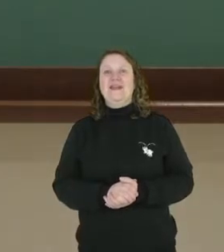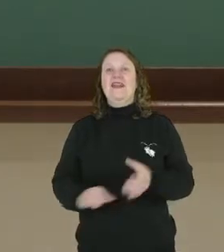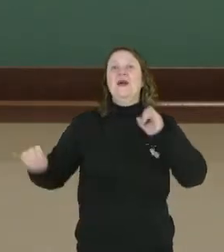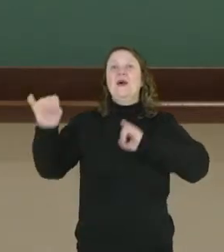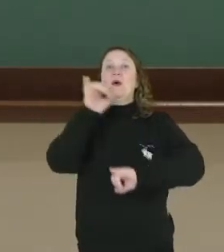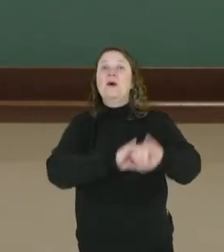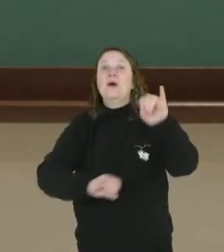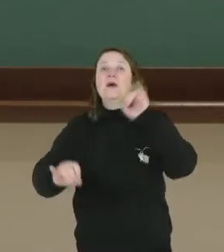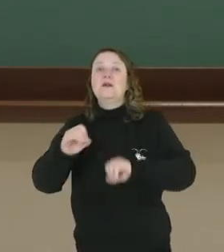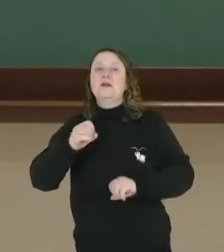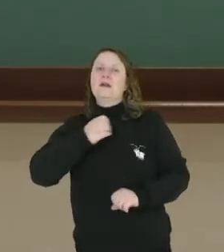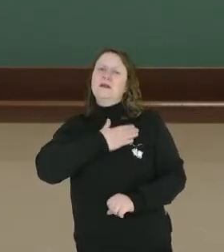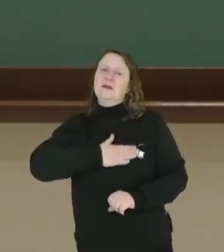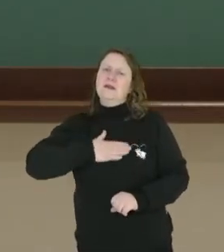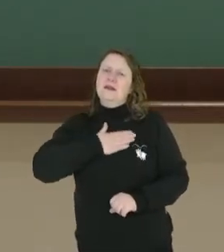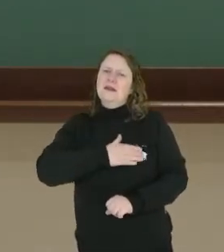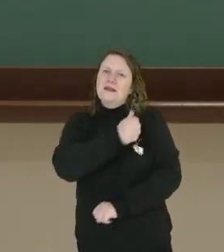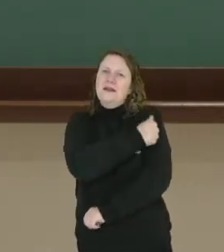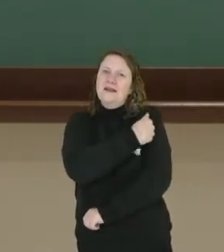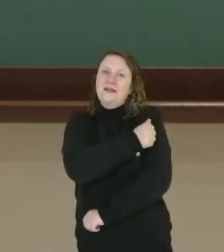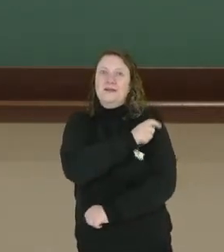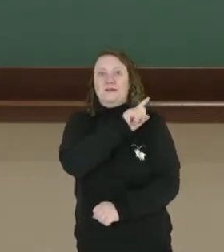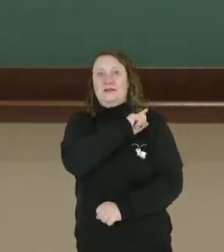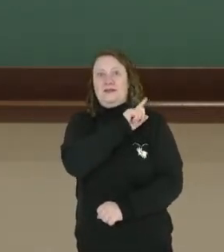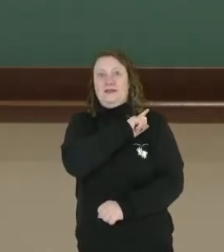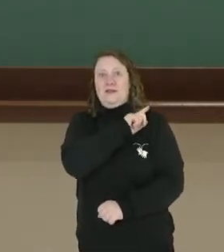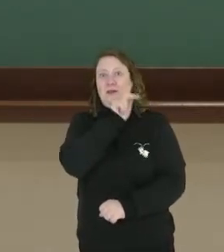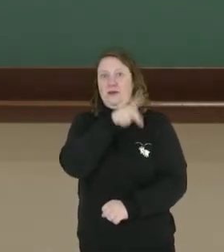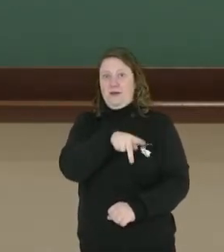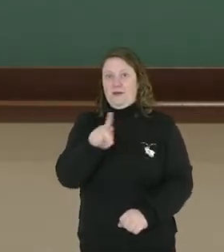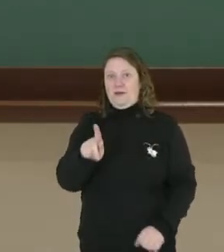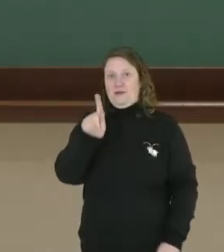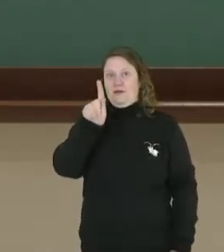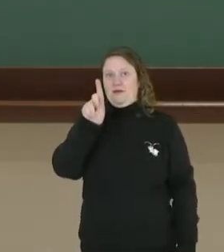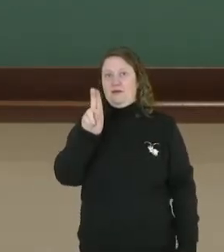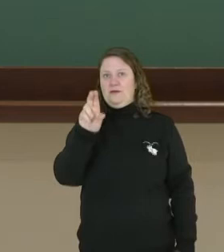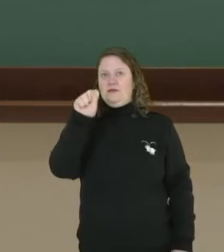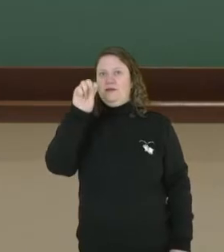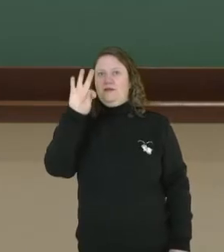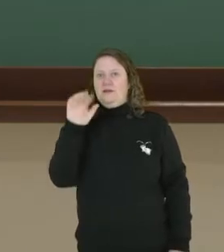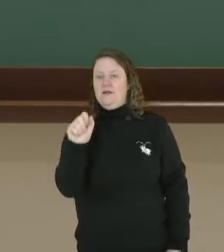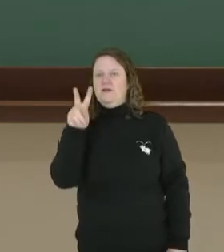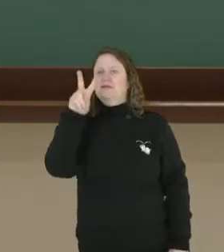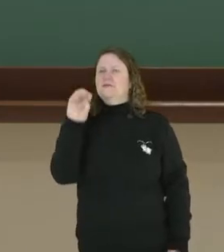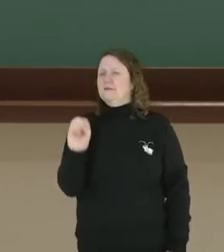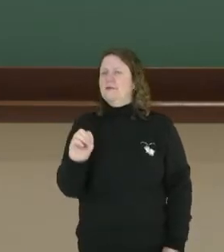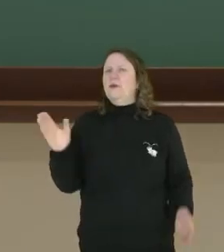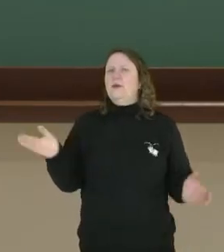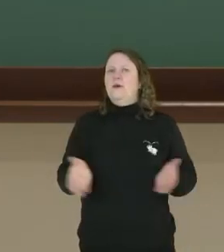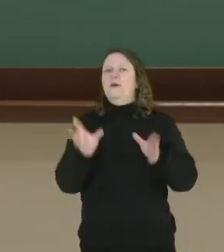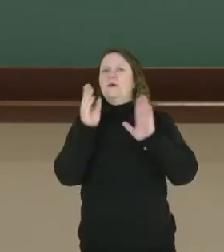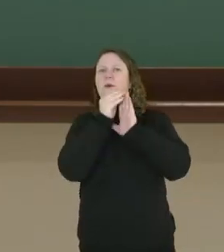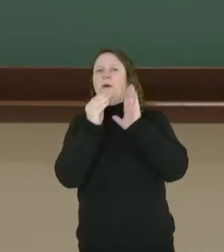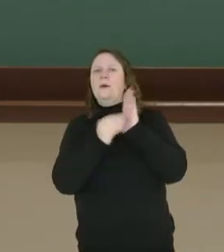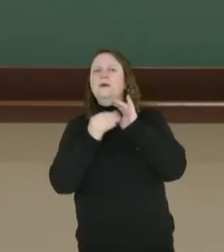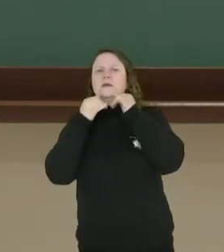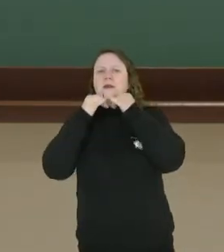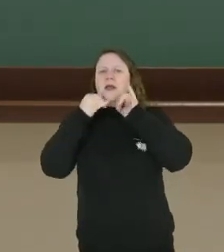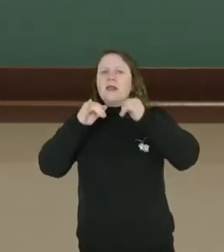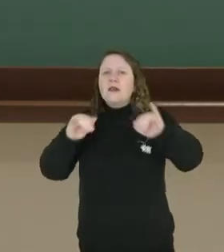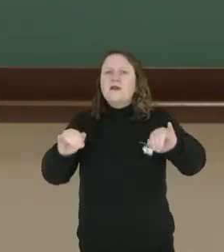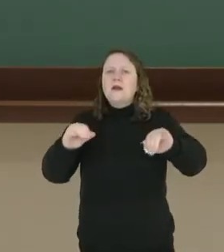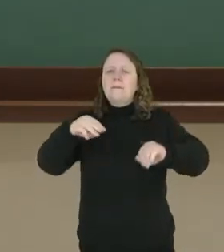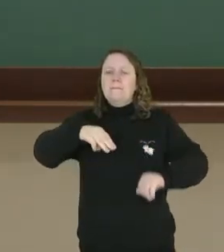Olá, meus queridos estudantes da primeira série. Quem está falando aqui é o professor Gustavo Treveiler e hoje nós vamos falar sobre energia